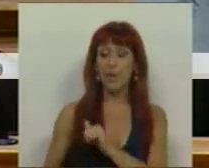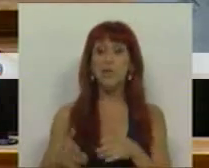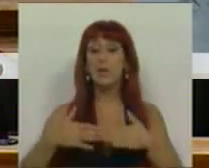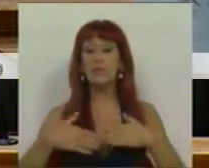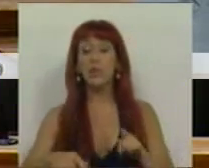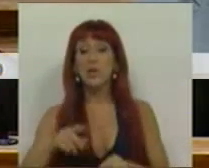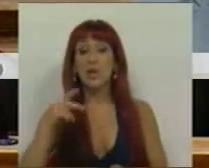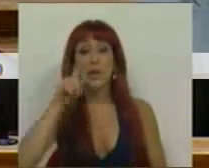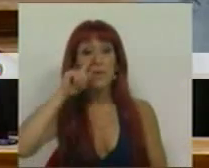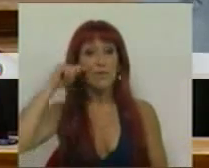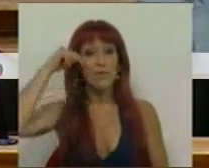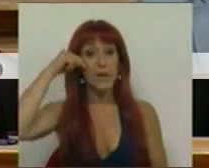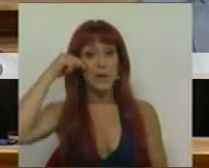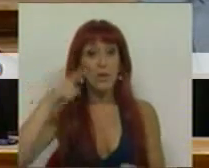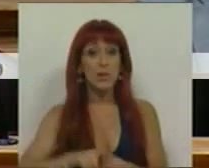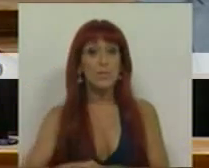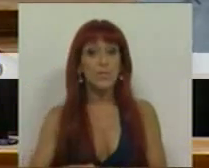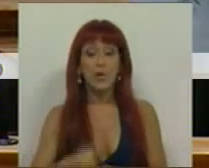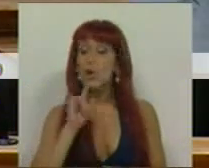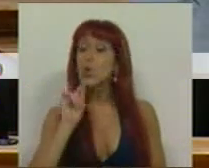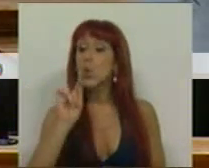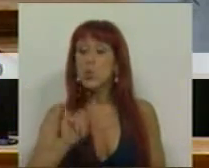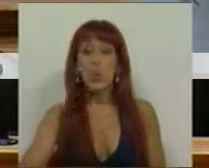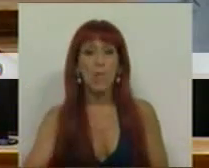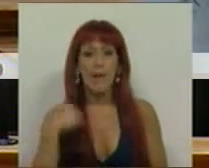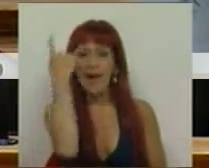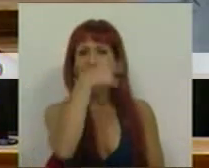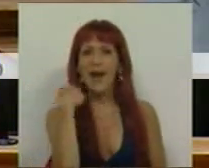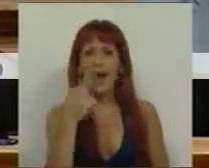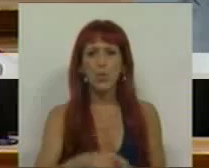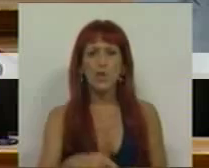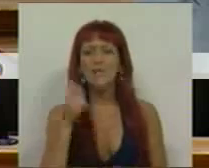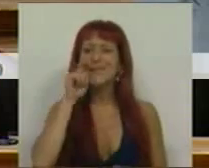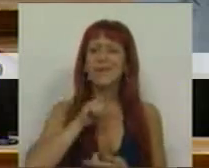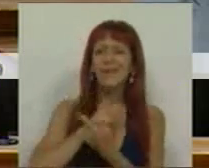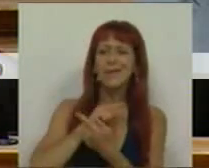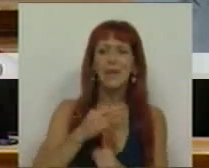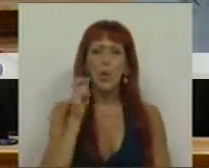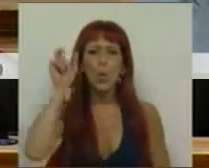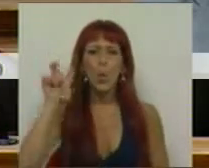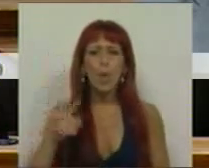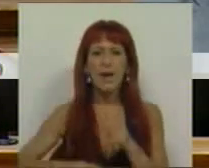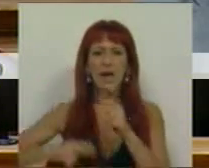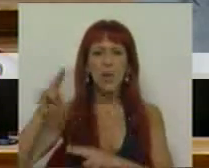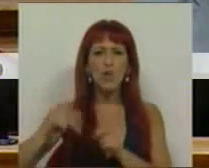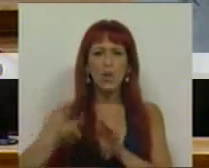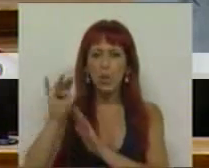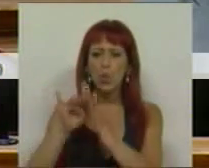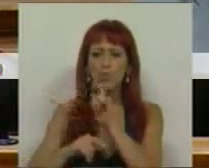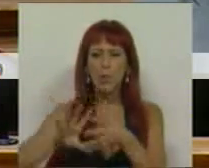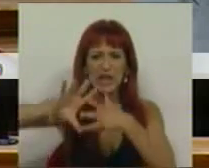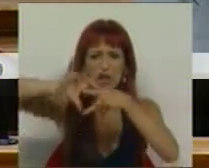a demissão de Vítor Gaspar. O nome, a cara, o protagonista, o homem que construiu um